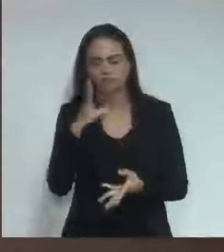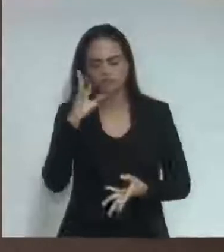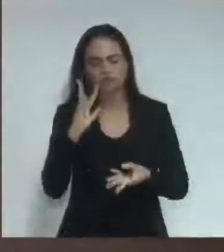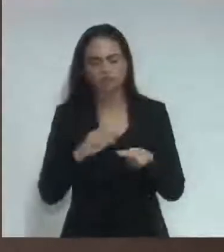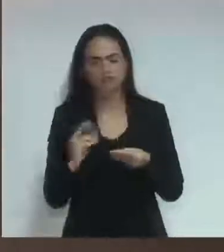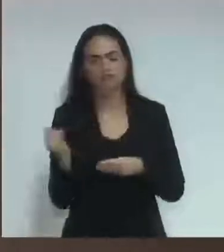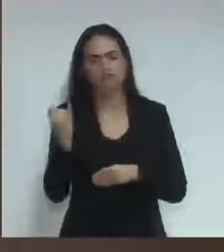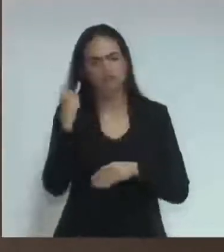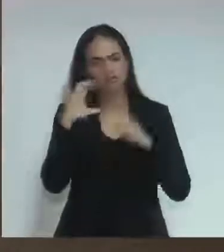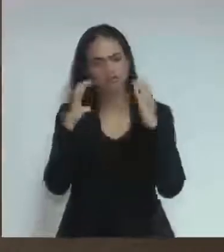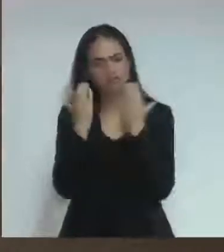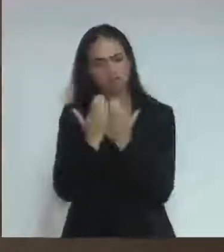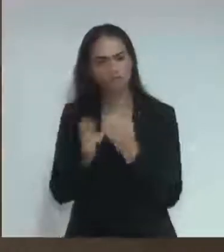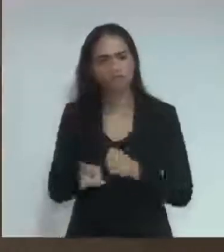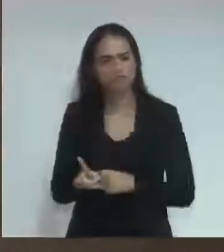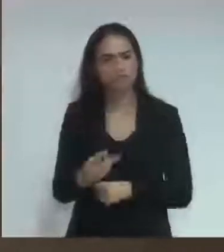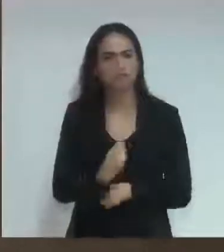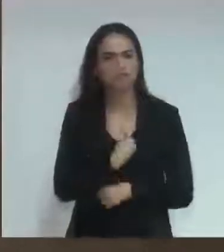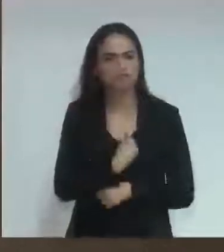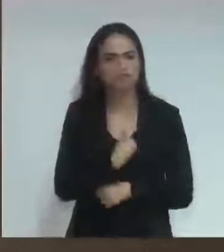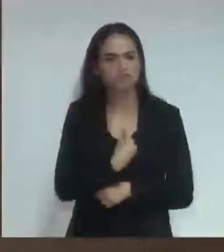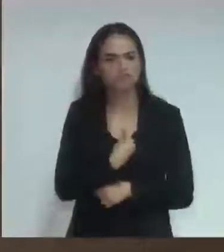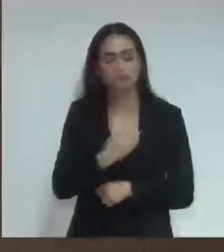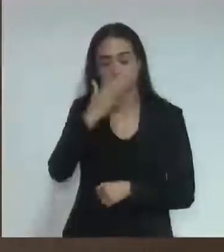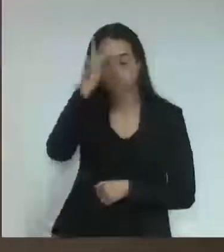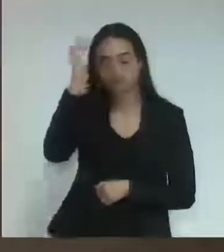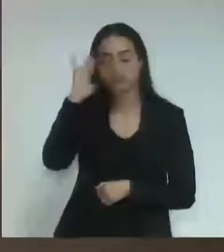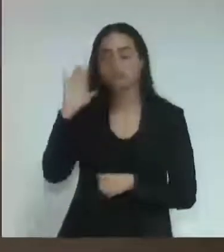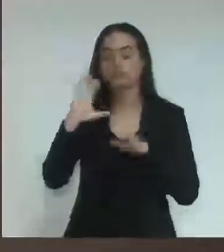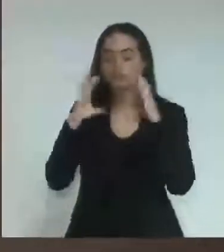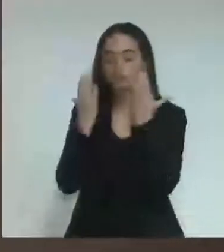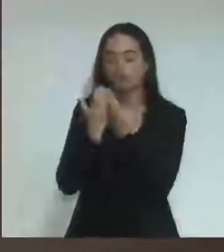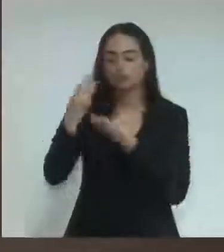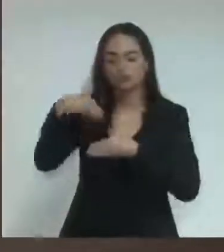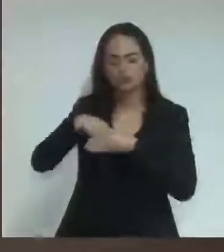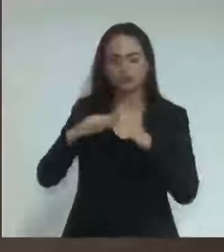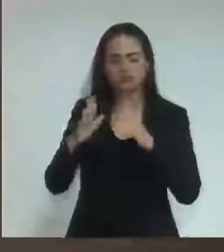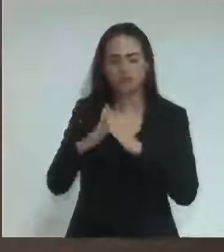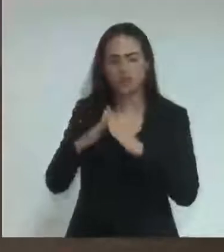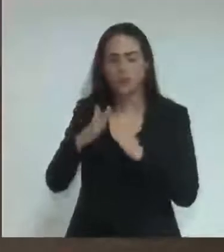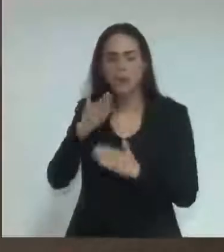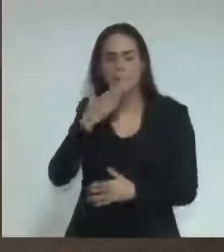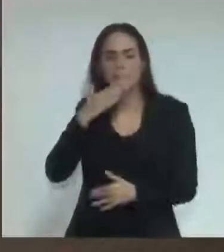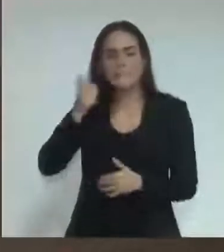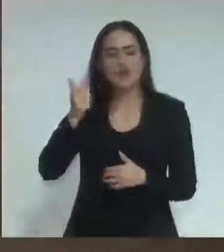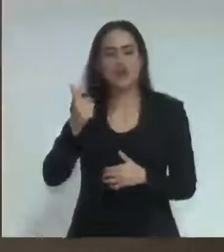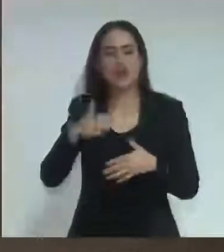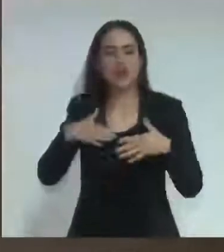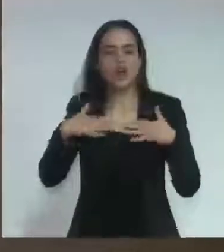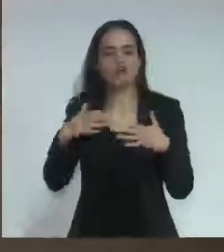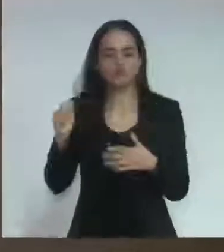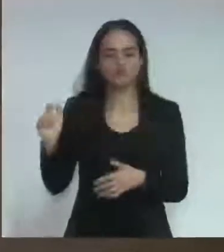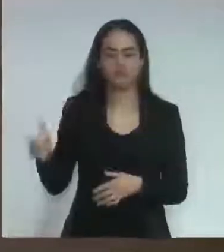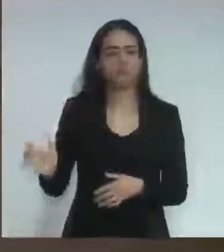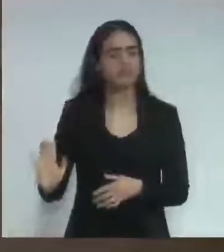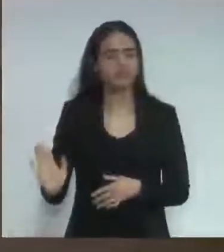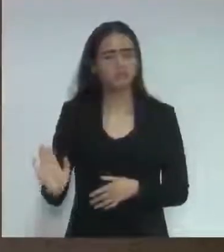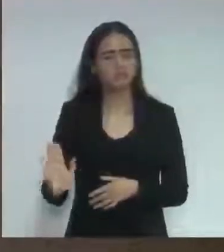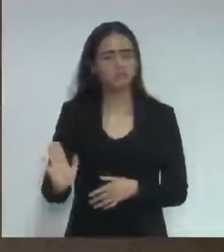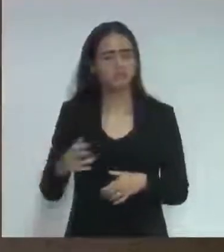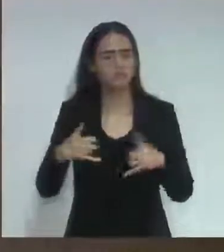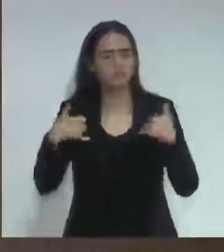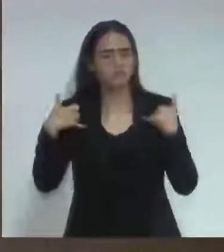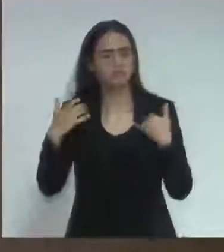deles. Não isso que sejam melhores, que quem mora em condomínio seja melhor que alguém, de forma alguma. Não é isso, acho que todos os bairros abertos, fechados, têm a